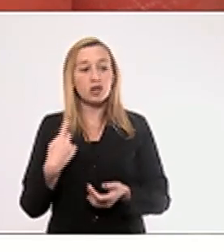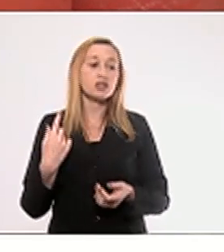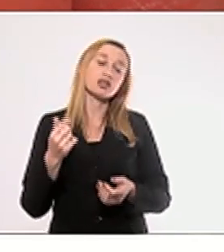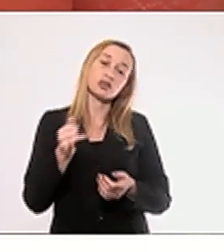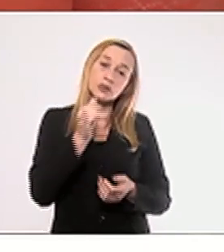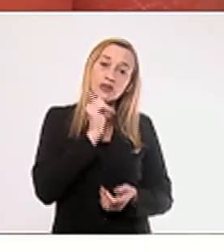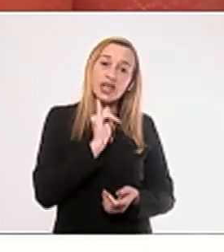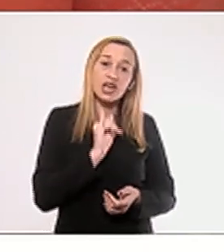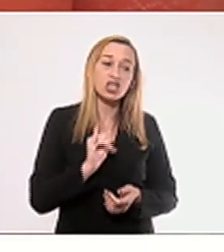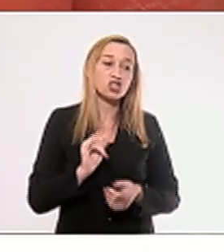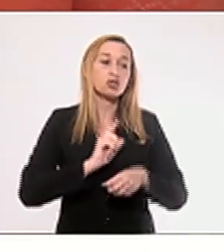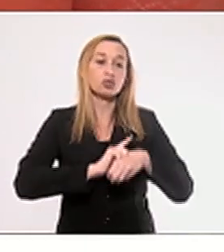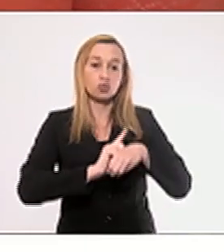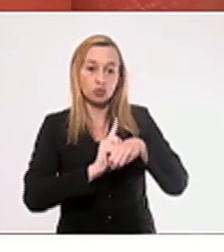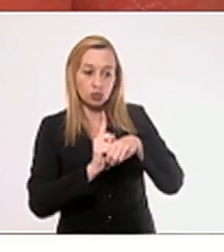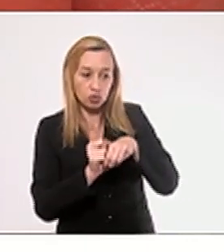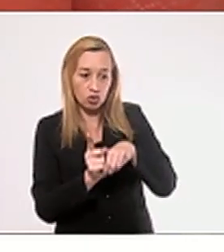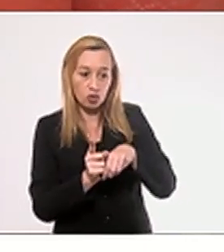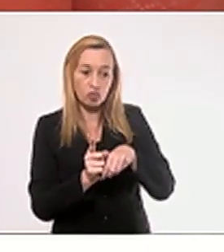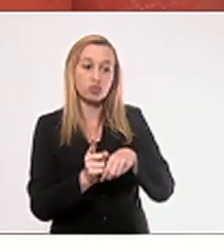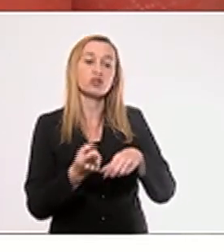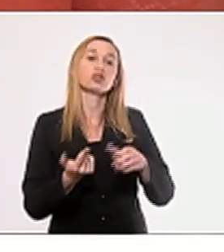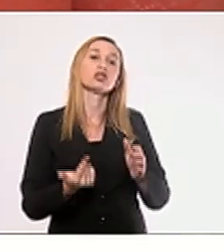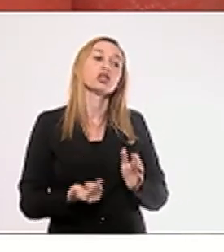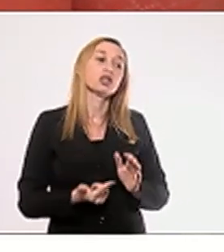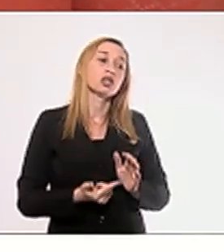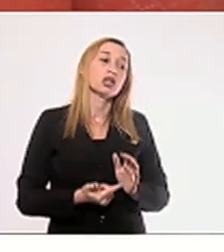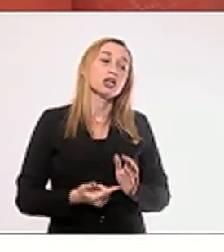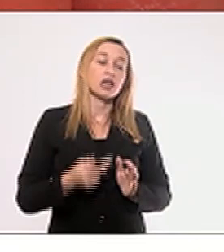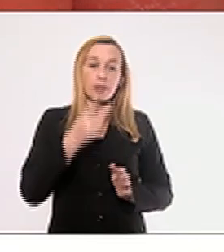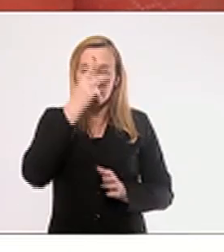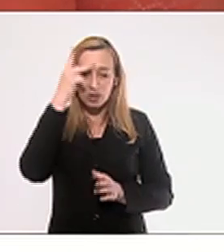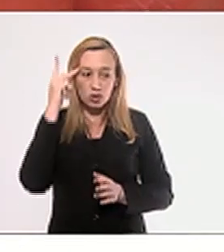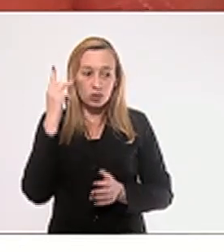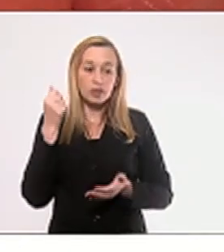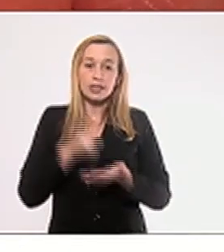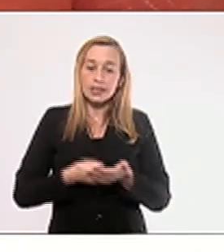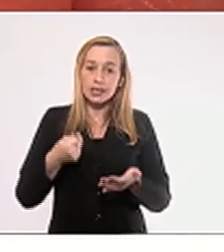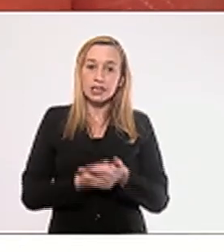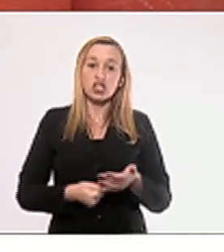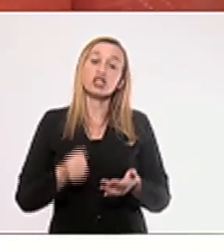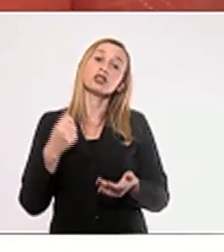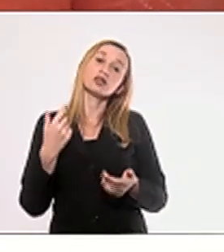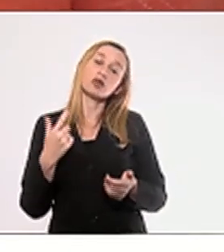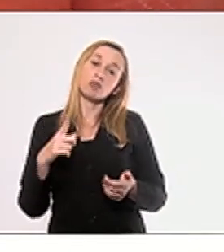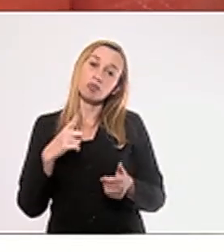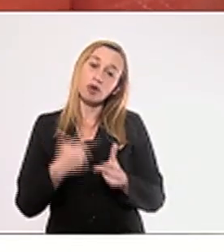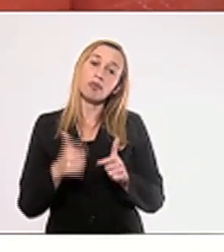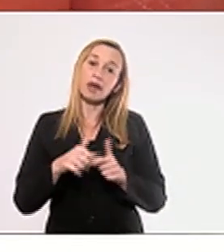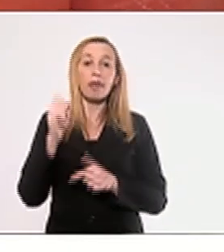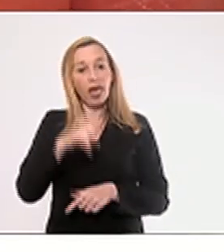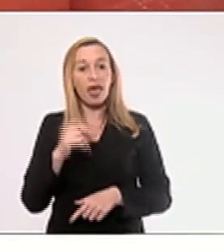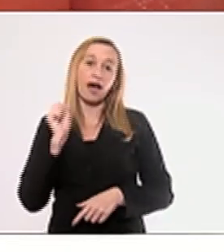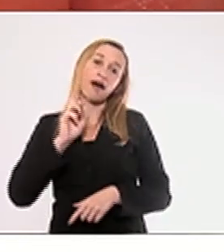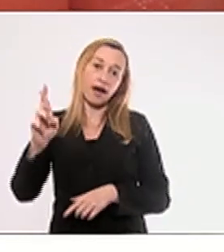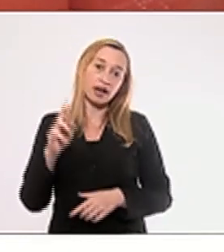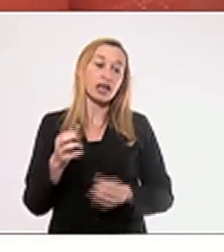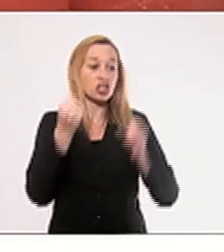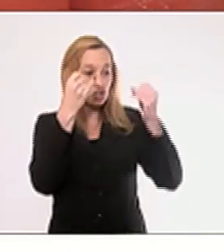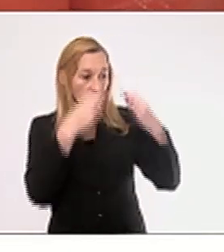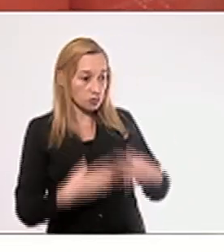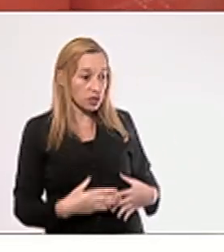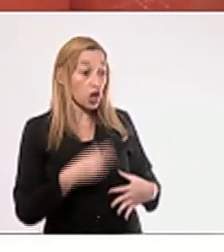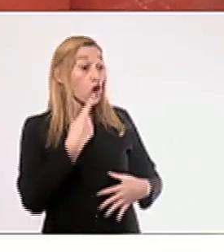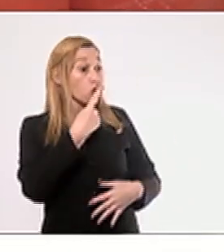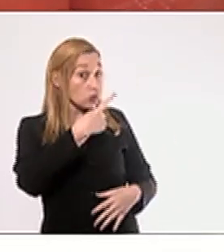está em perfeitas condições. E o cliente insiste. Então, o problema é ar. E aí a gente explica o seguinte, olha, o seu